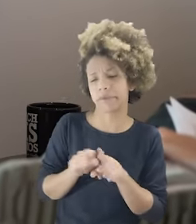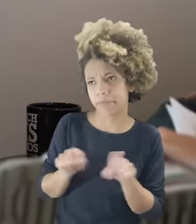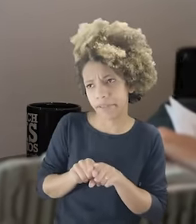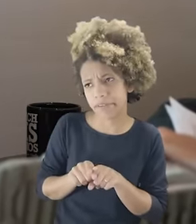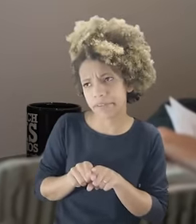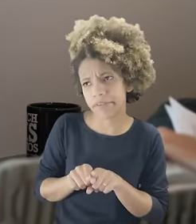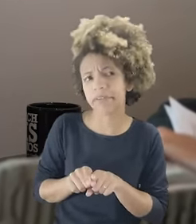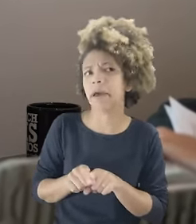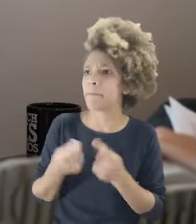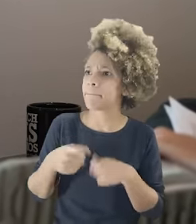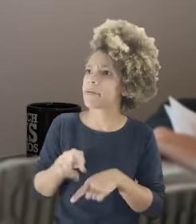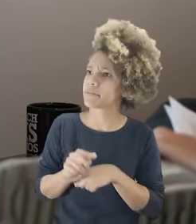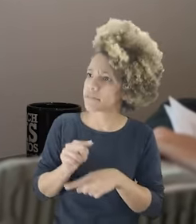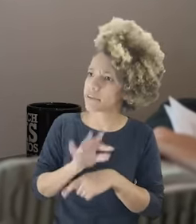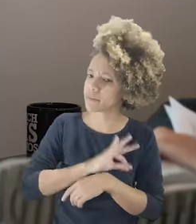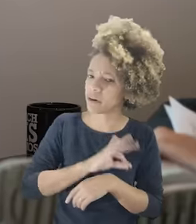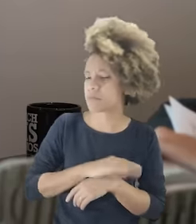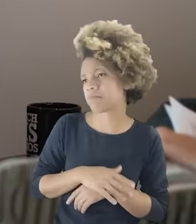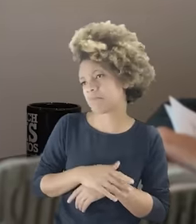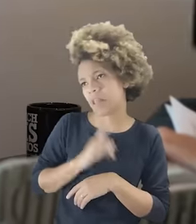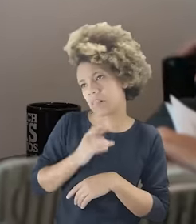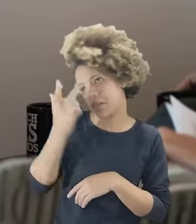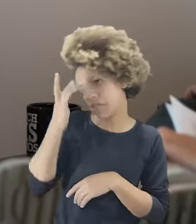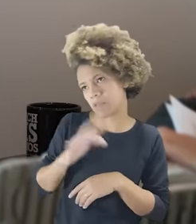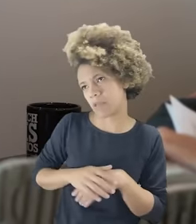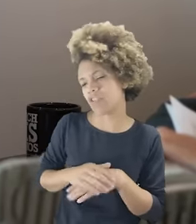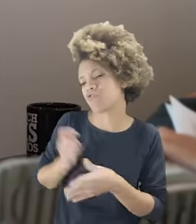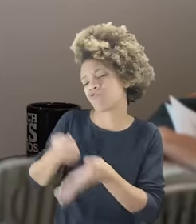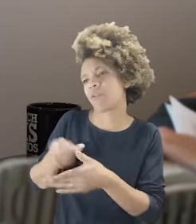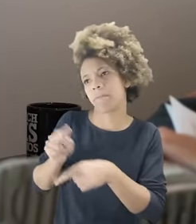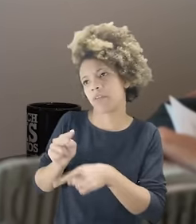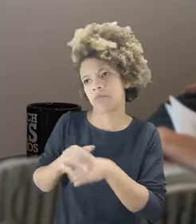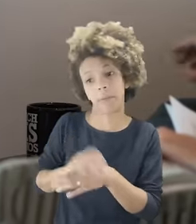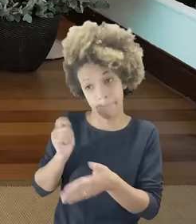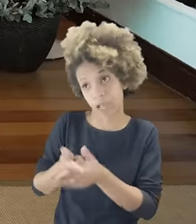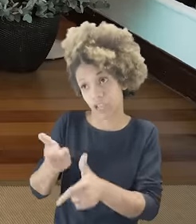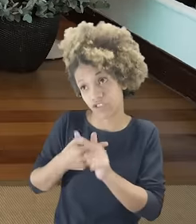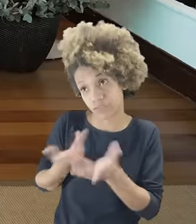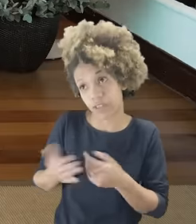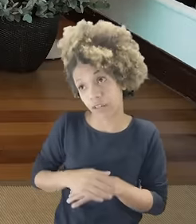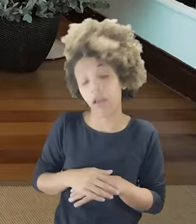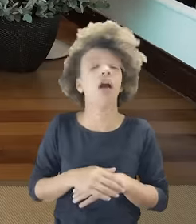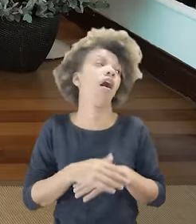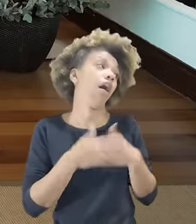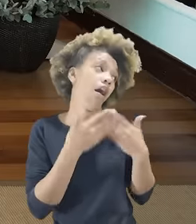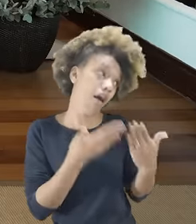a gente tem que sustentar viver tua vida também ninguém quer saber mais que tu consegue te concentrar ou não o boleto que ele tem que pagar né